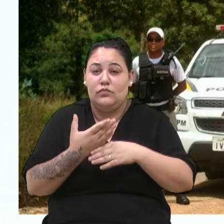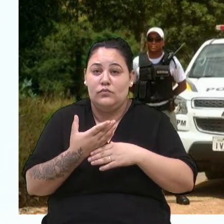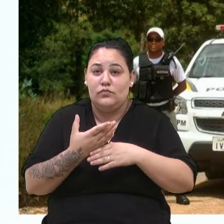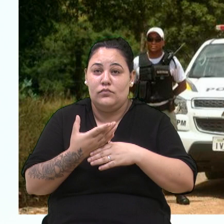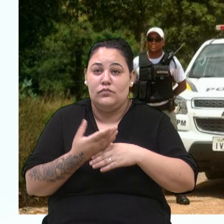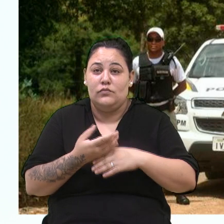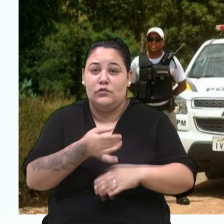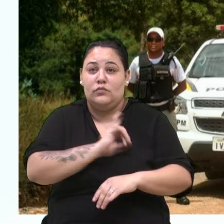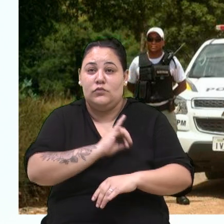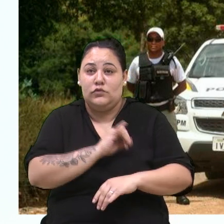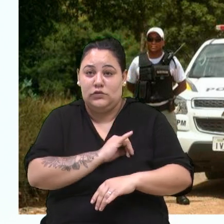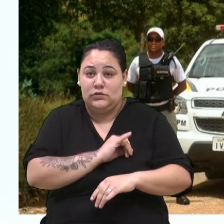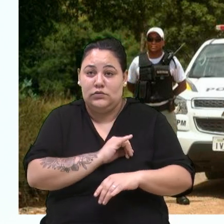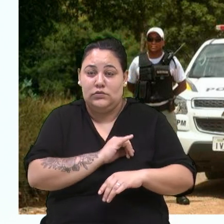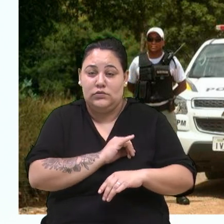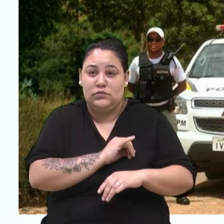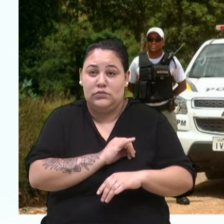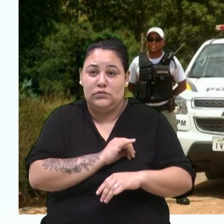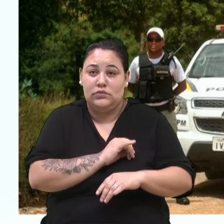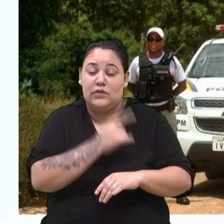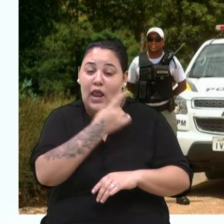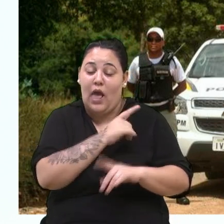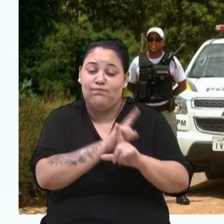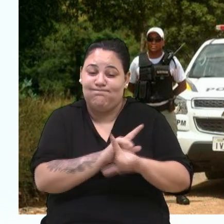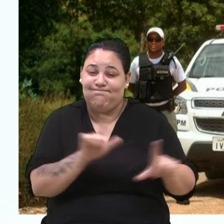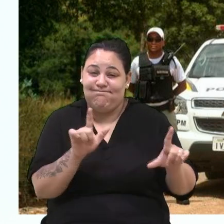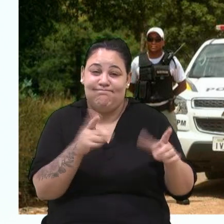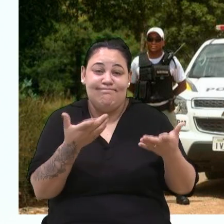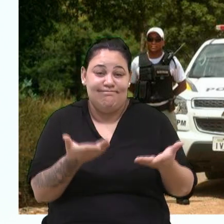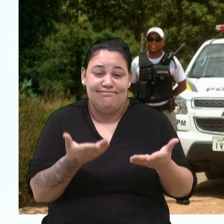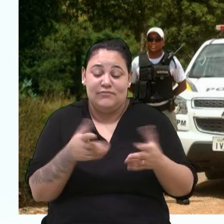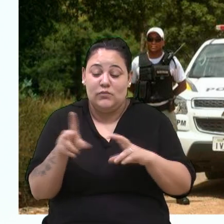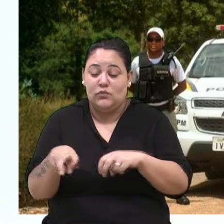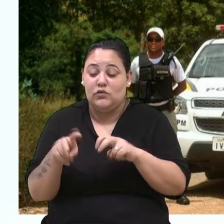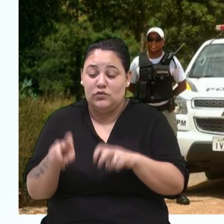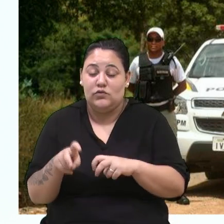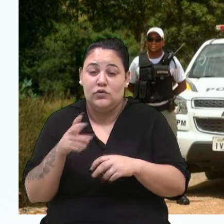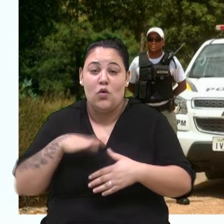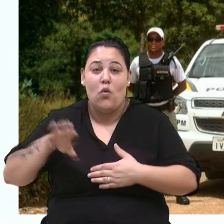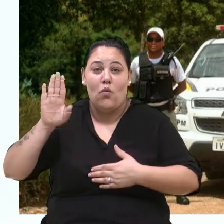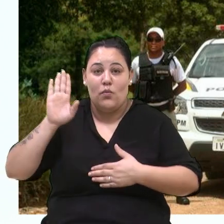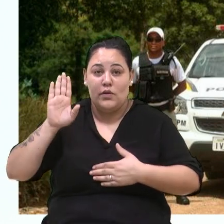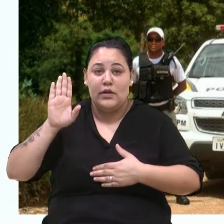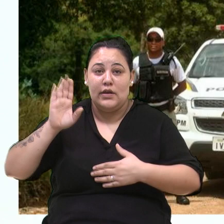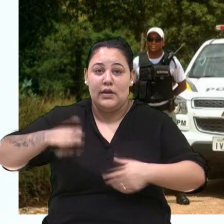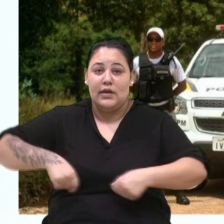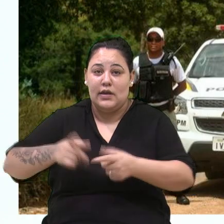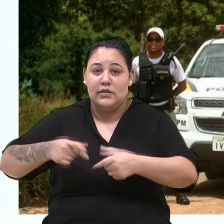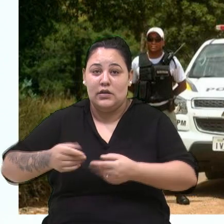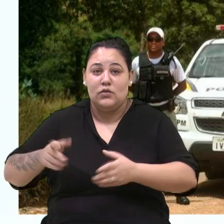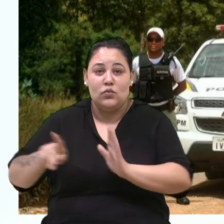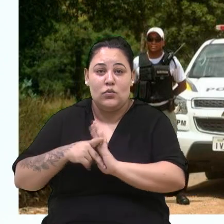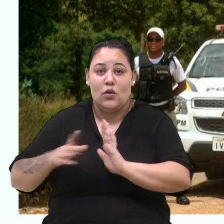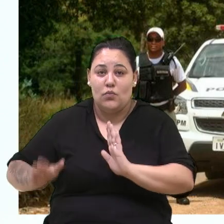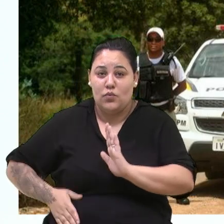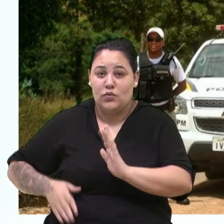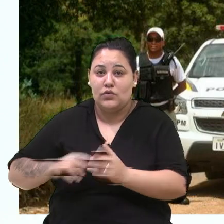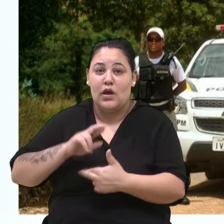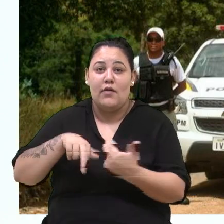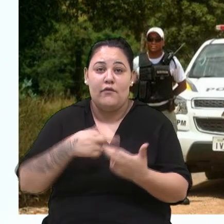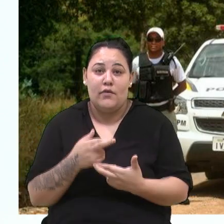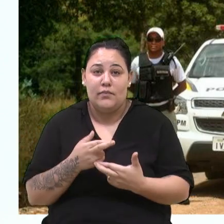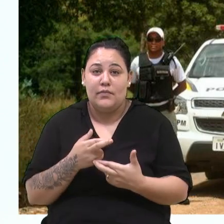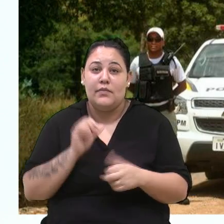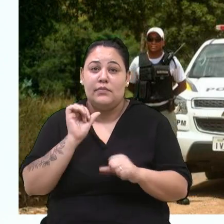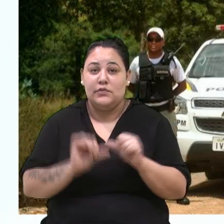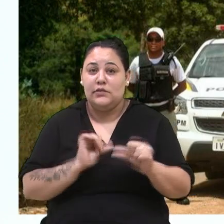fixo, existe, está lá vazio. Os agricultores se comprometeram em gastar do bolso deles a reforma para transformar